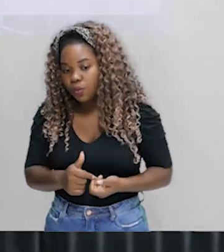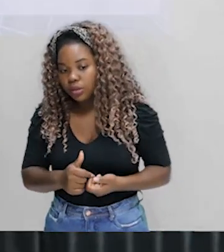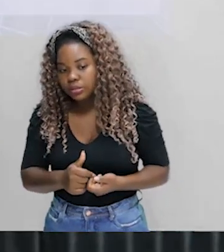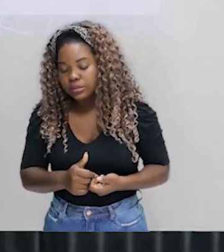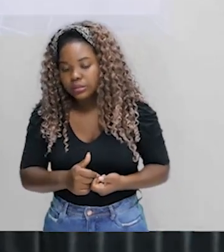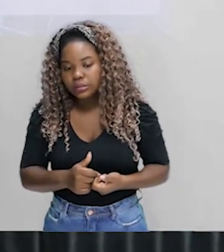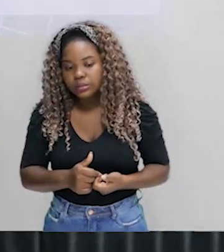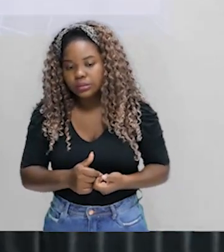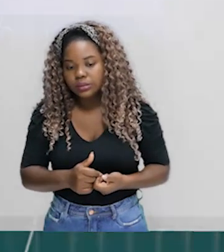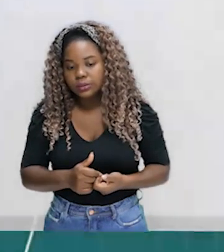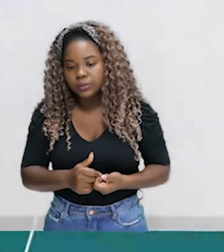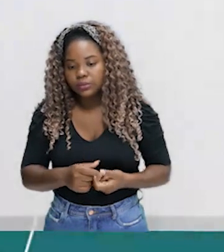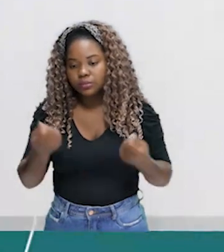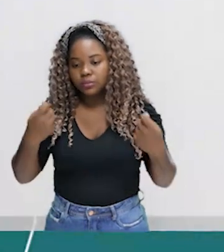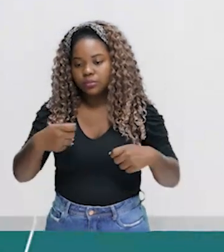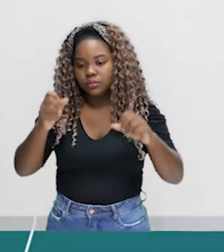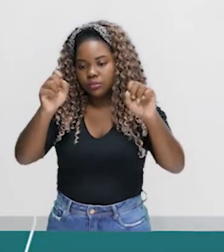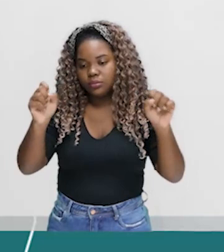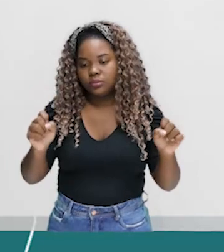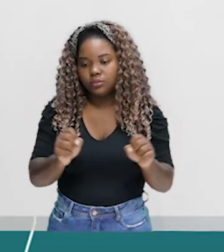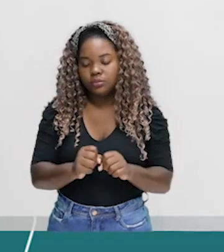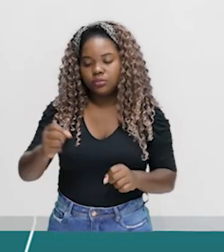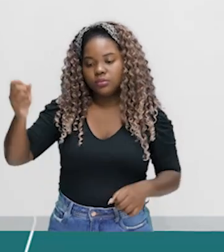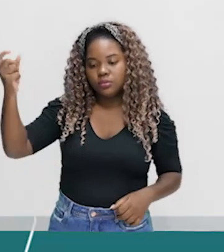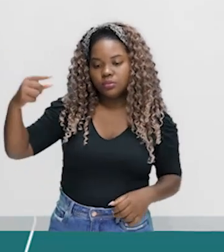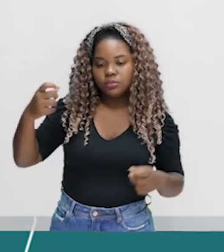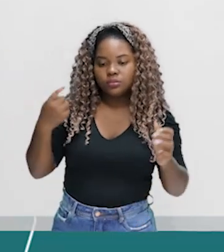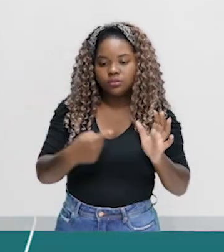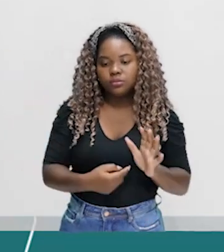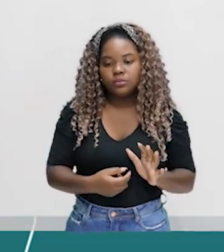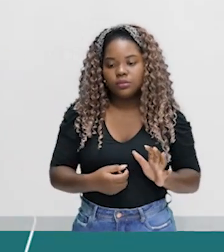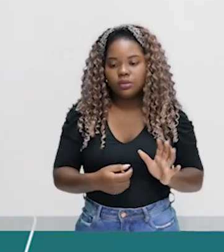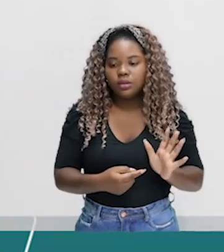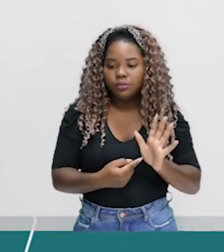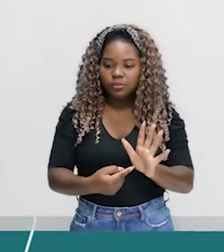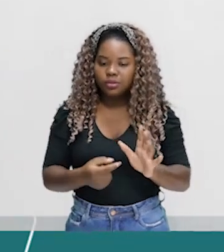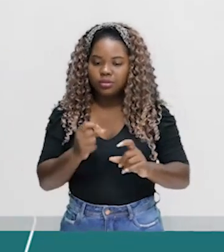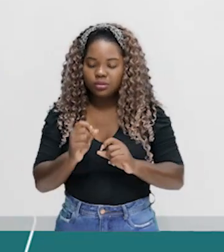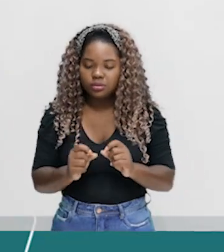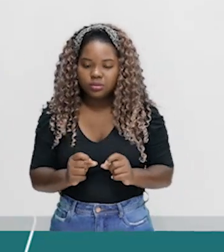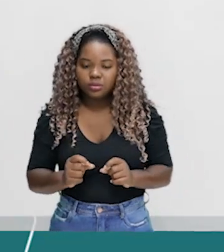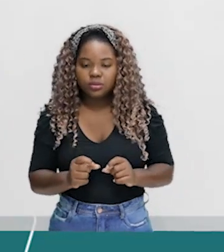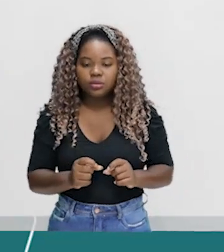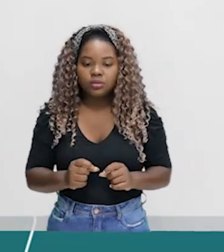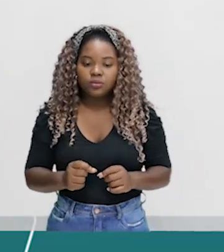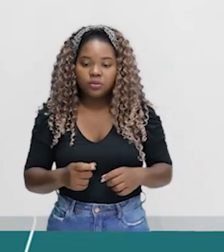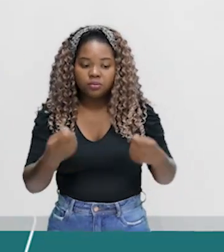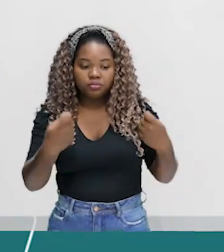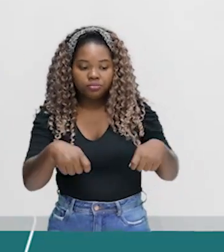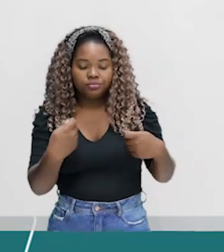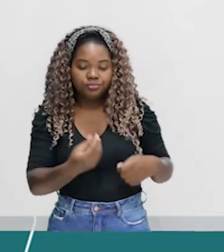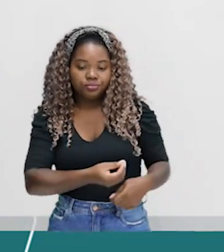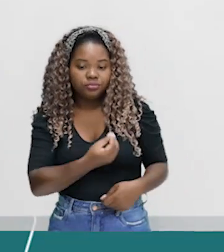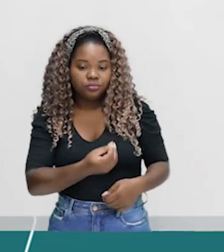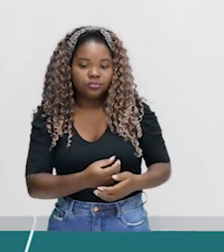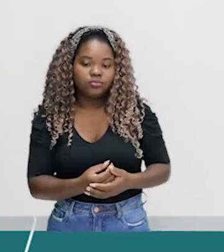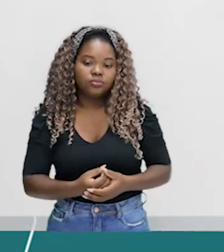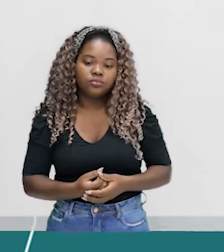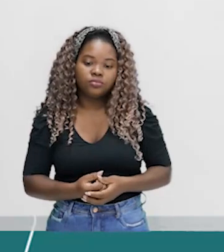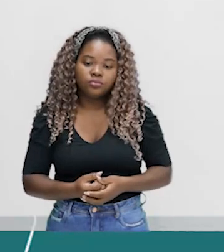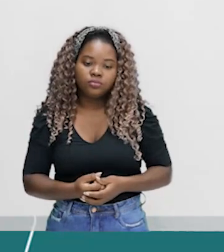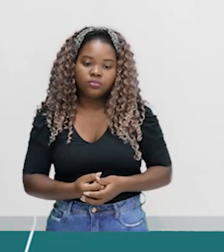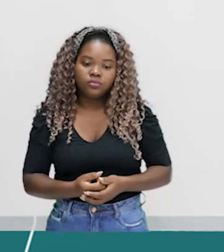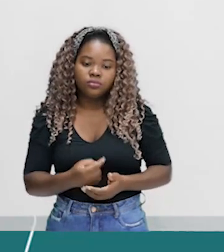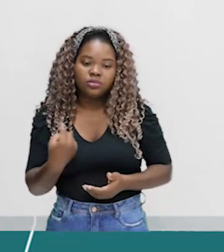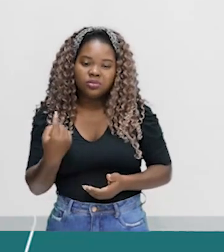é pertencente ao Sistema Solar, ele apresenta condições necessárias para a vida, tá? Nós estamos numa posição